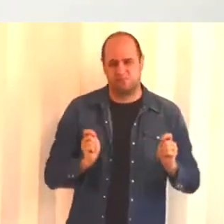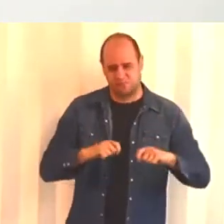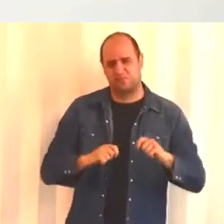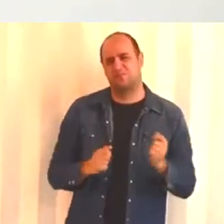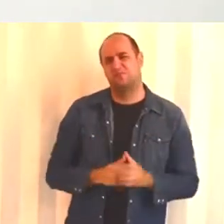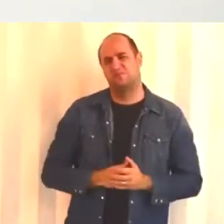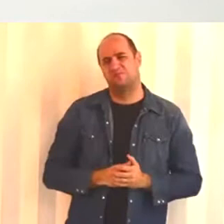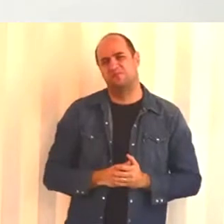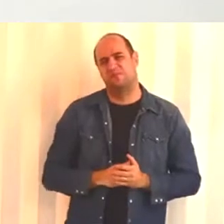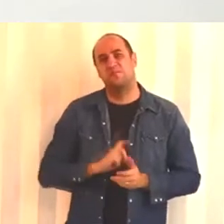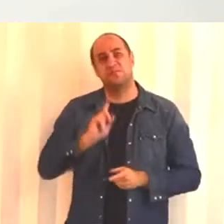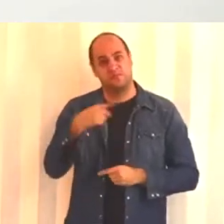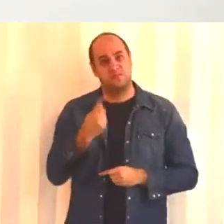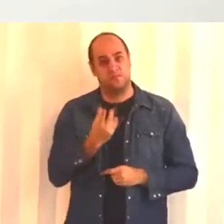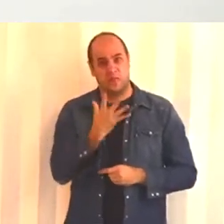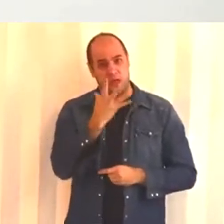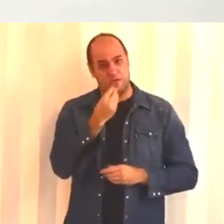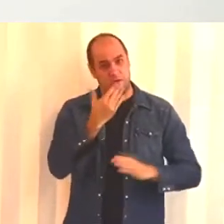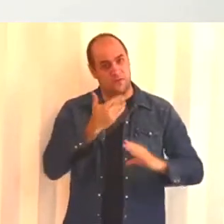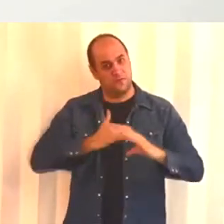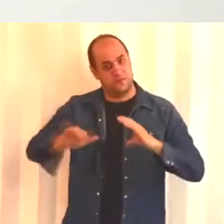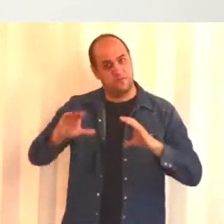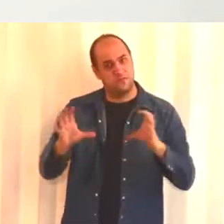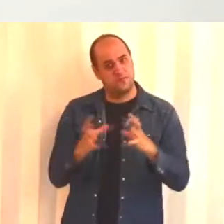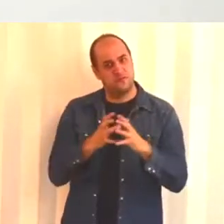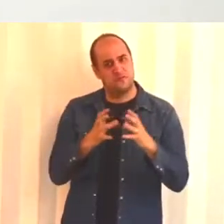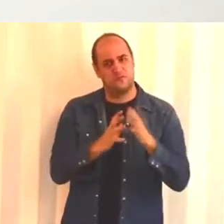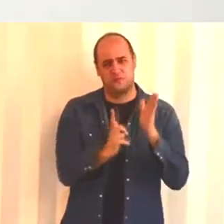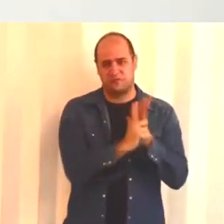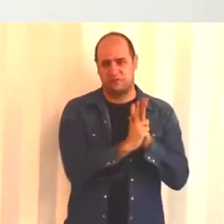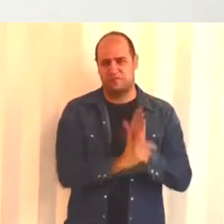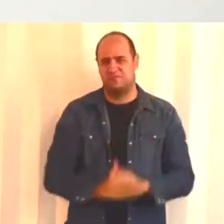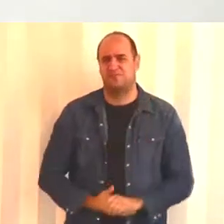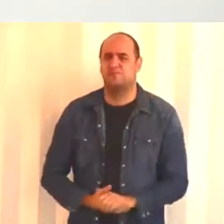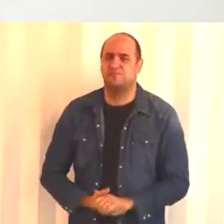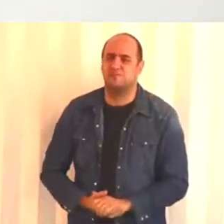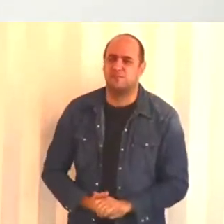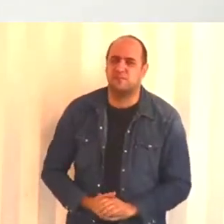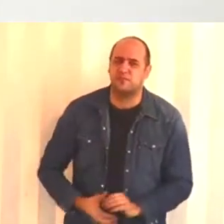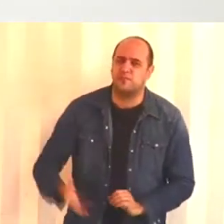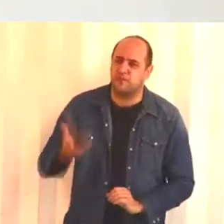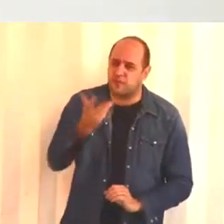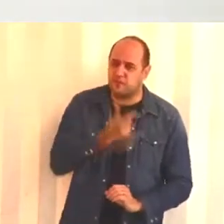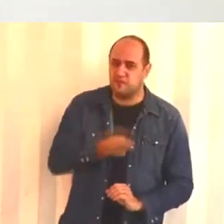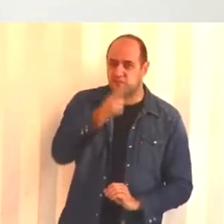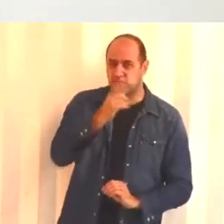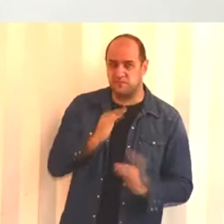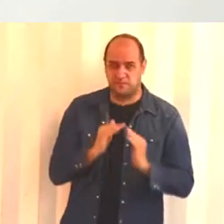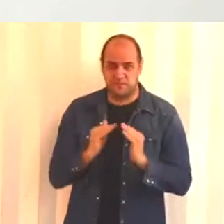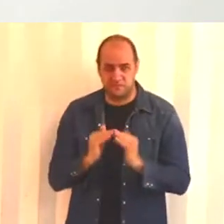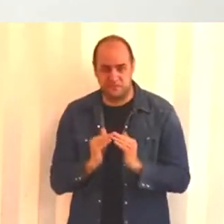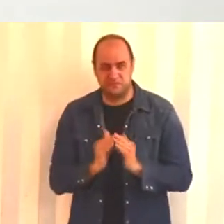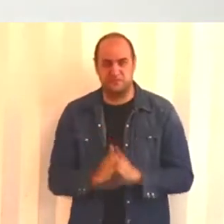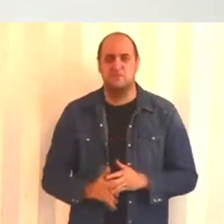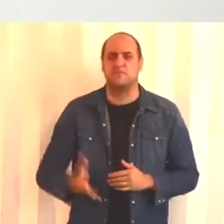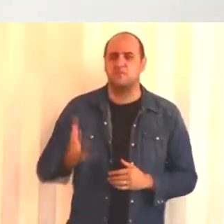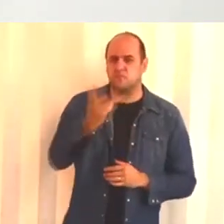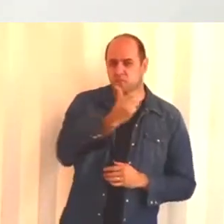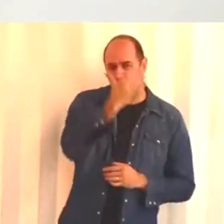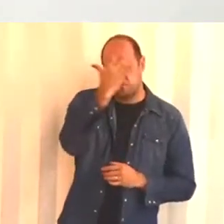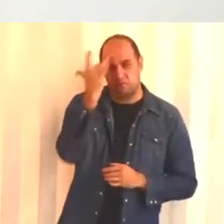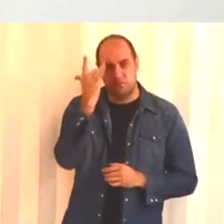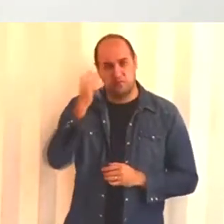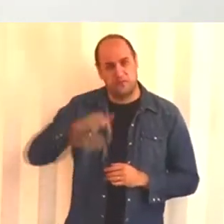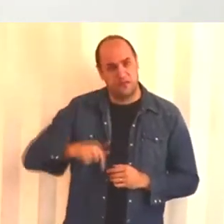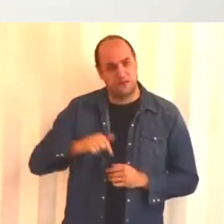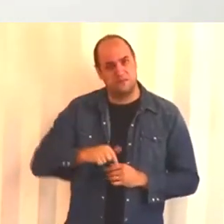ficará lindo. E depois compartilhe no grupo da igreja. E eu quero convidar você que está em casa e os nossos irmãos